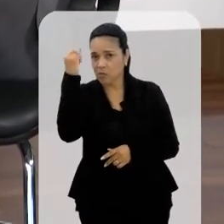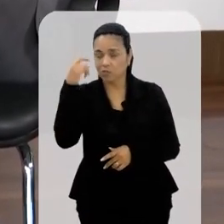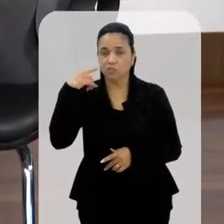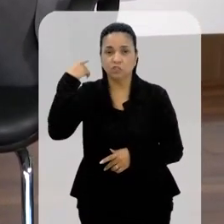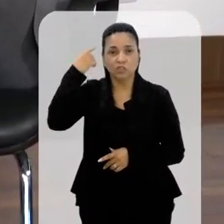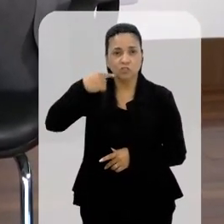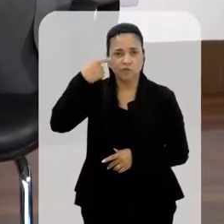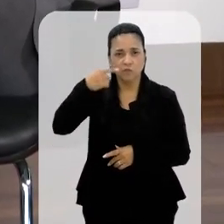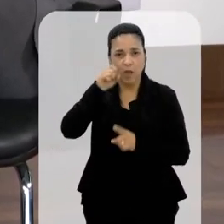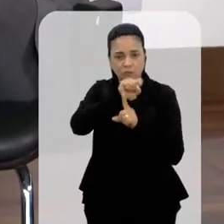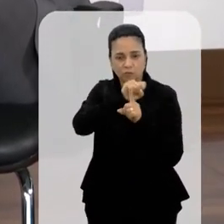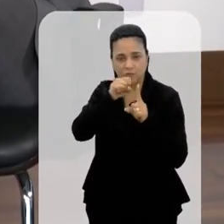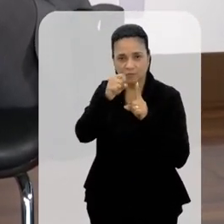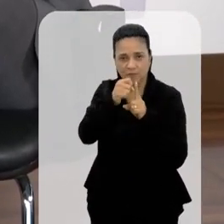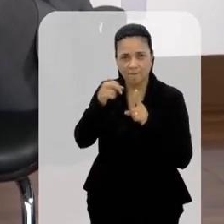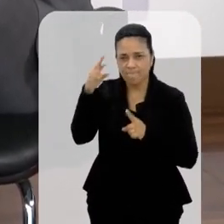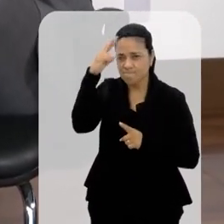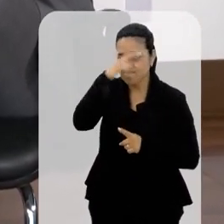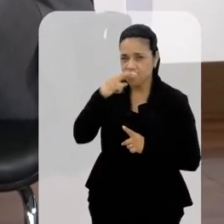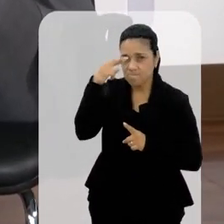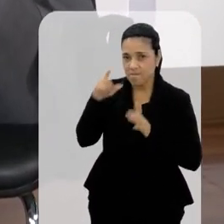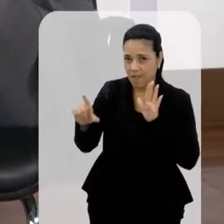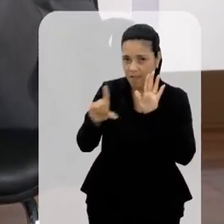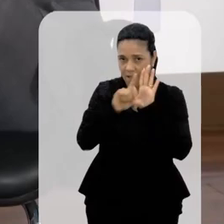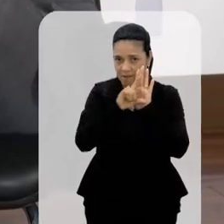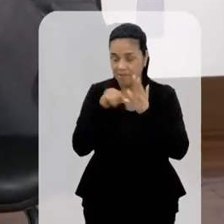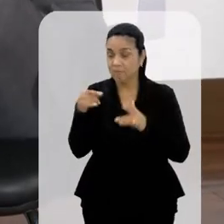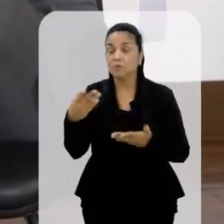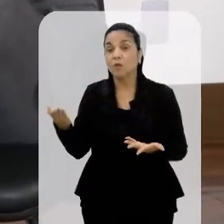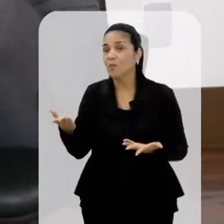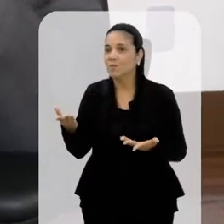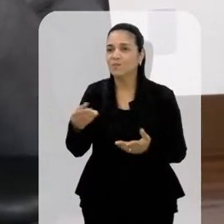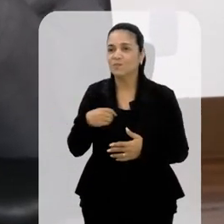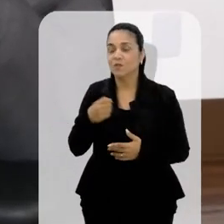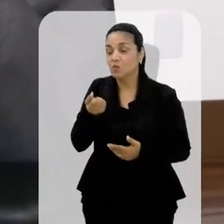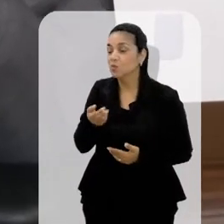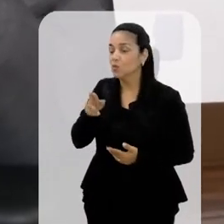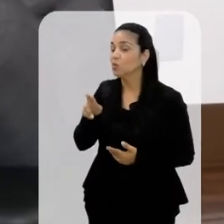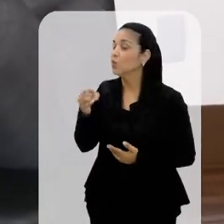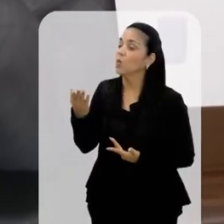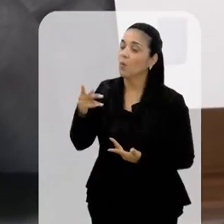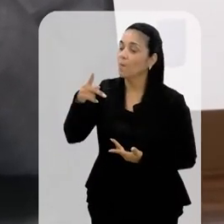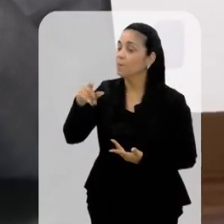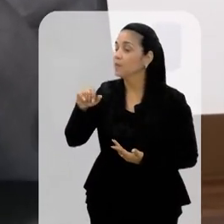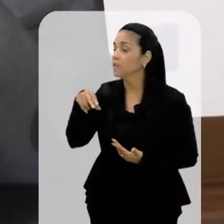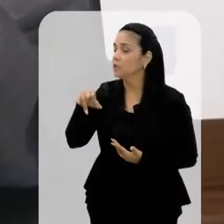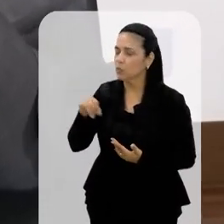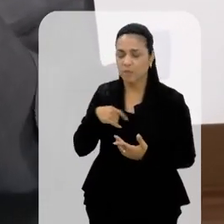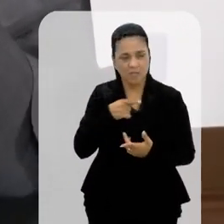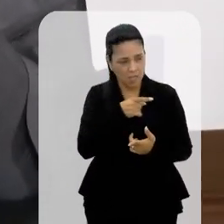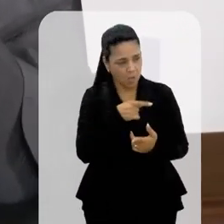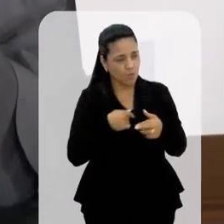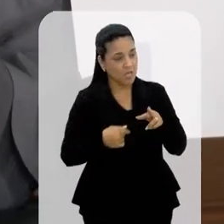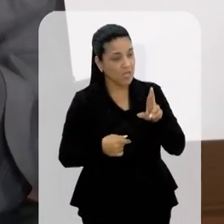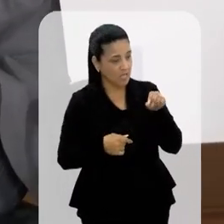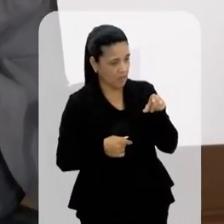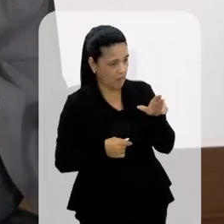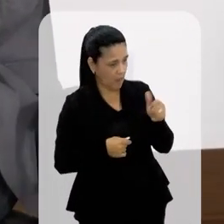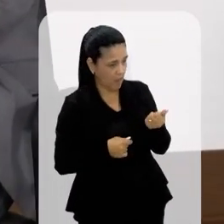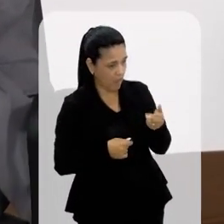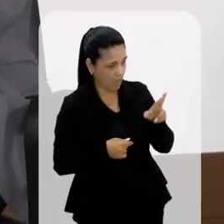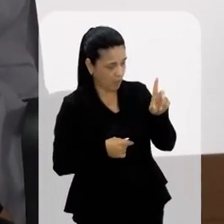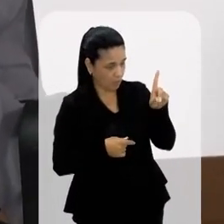como um advogado da sociedade, um fiscal da lei. Doutor Plínio. A ideia, muito bem colocou o doutor Ricardo aqui, se a gente